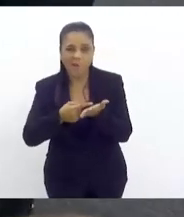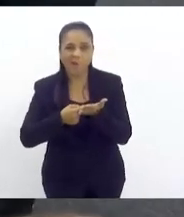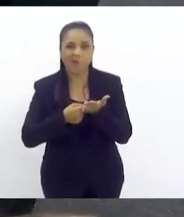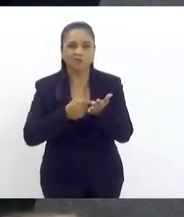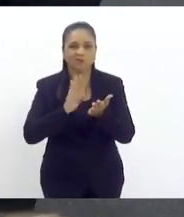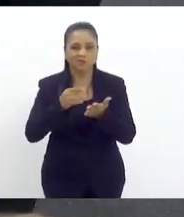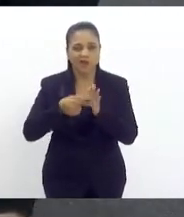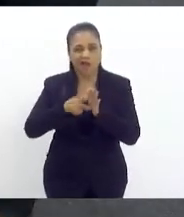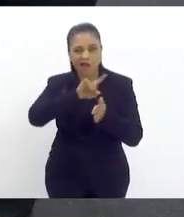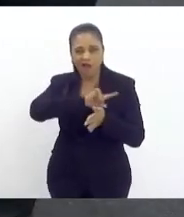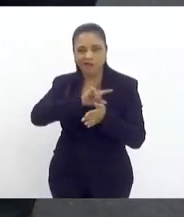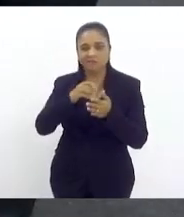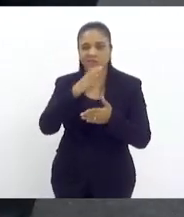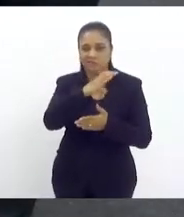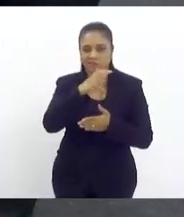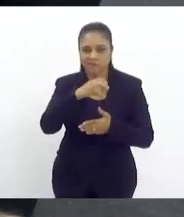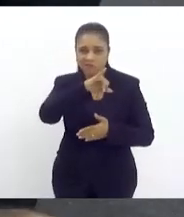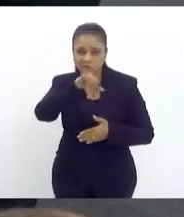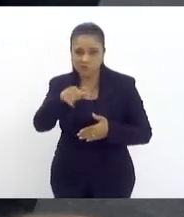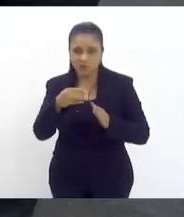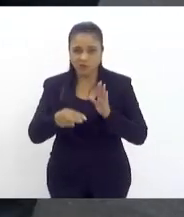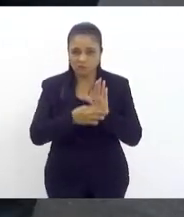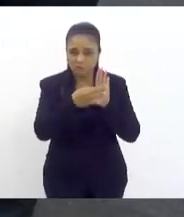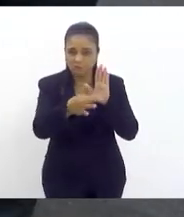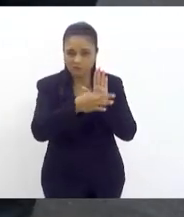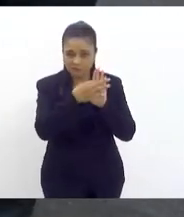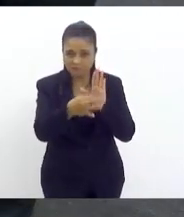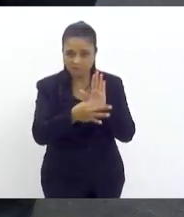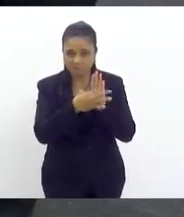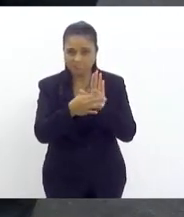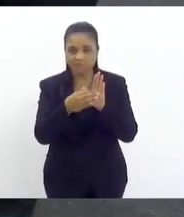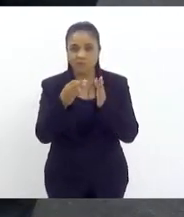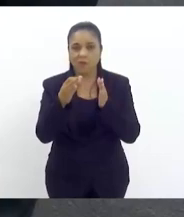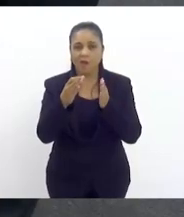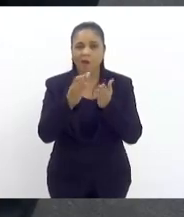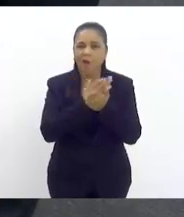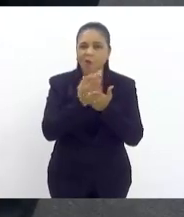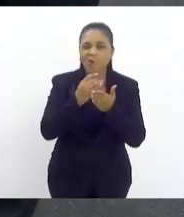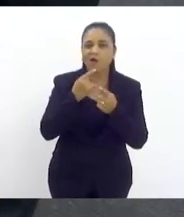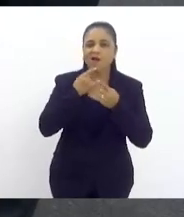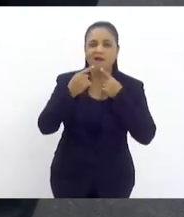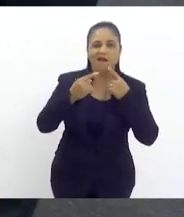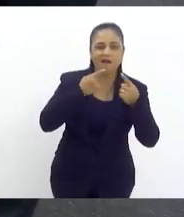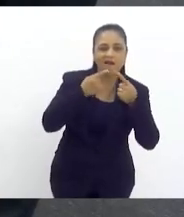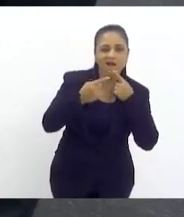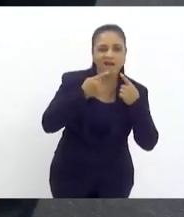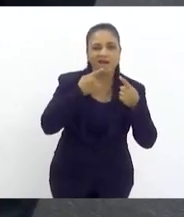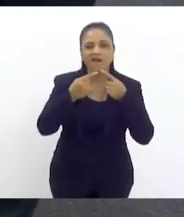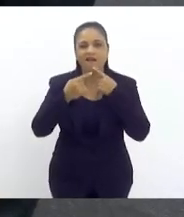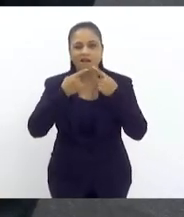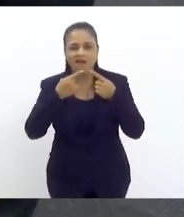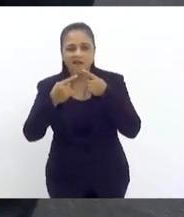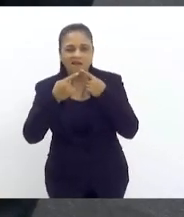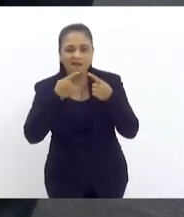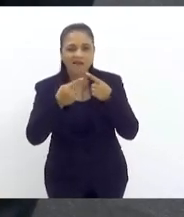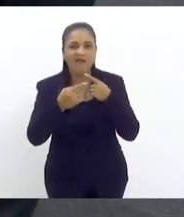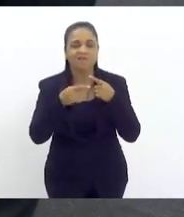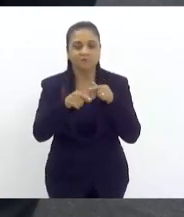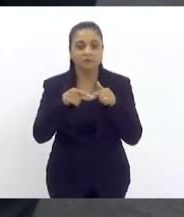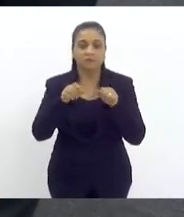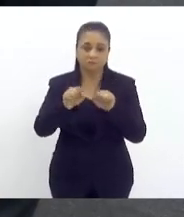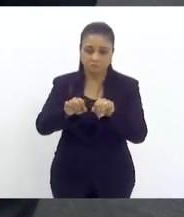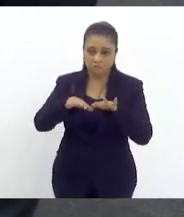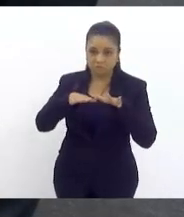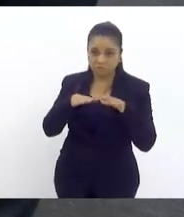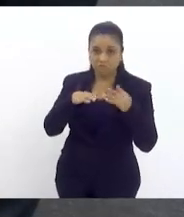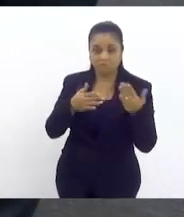da CCJ, da produção do parecer, foram algumas horas de diálogo, o presidente contou, inclusive, com o parlamentar